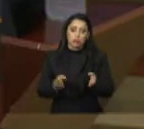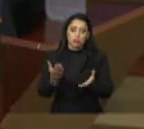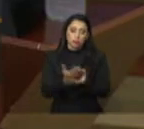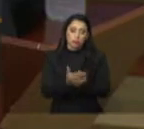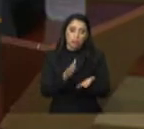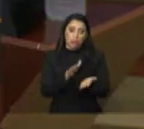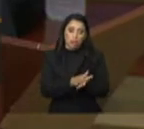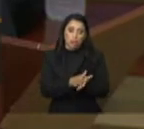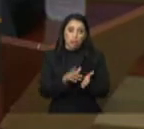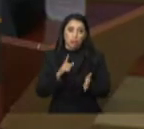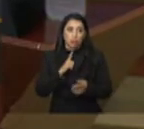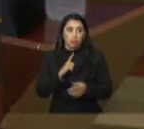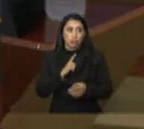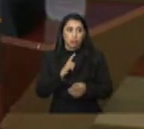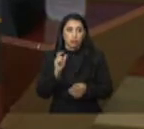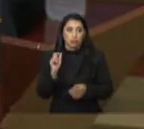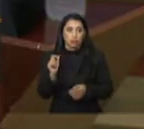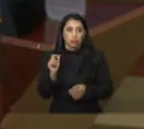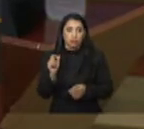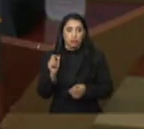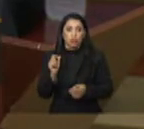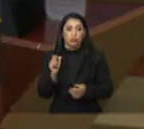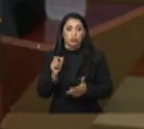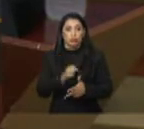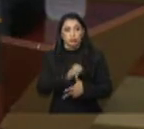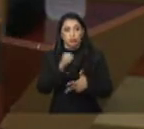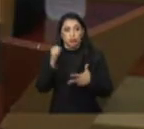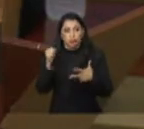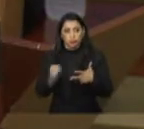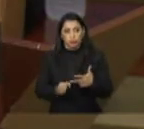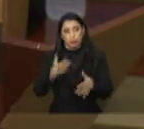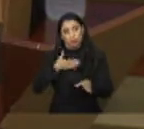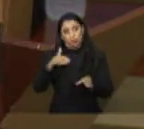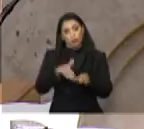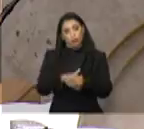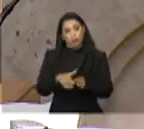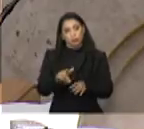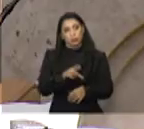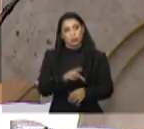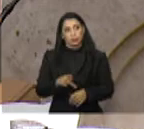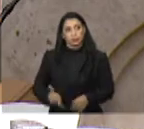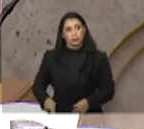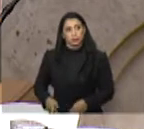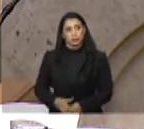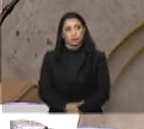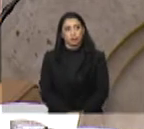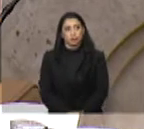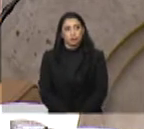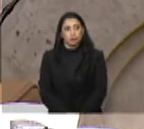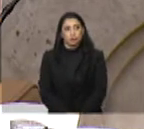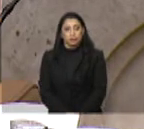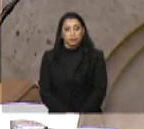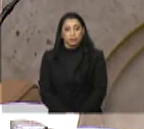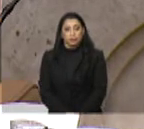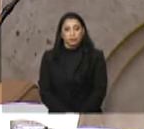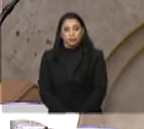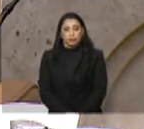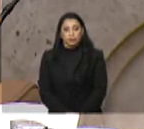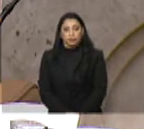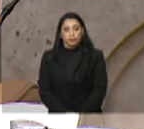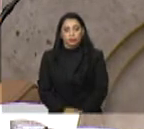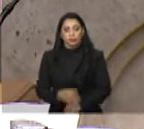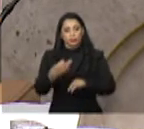ouvido antecipadamente o poder público é como voto presidente muito obrigada Ministro